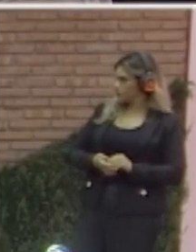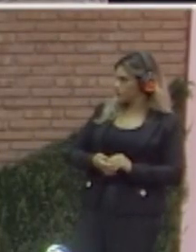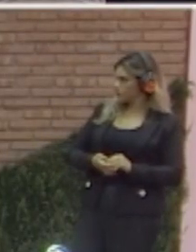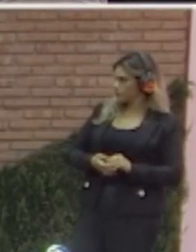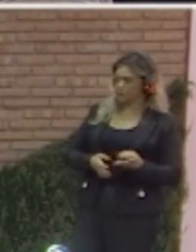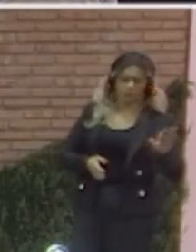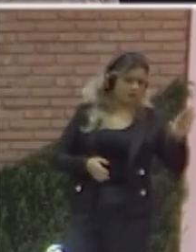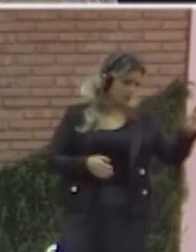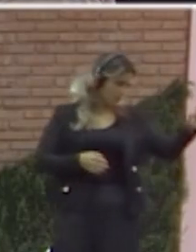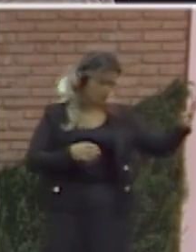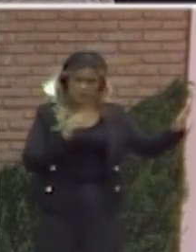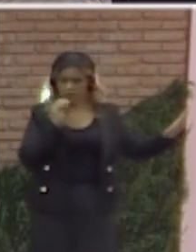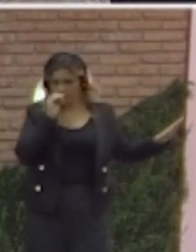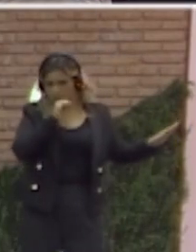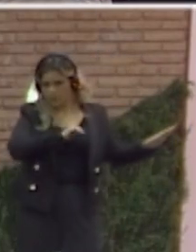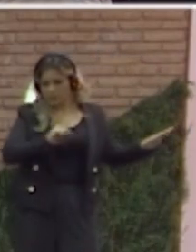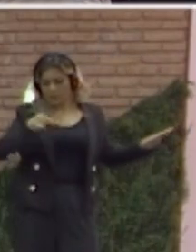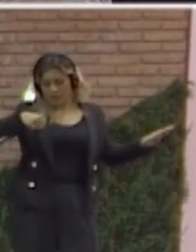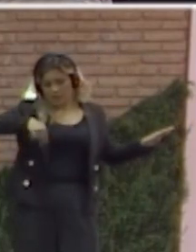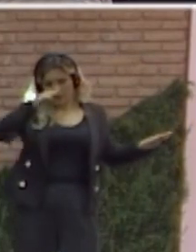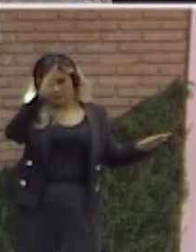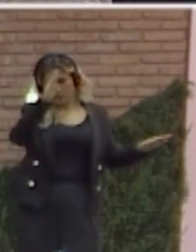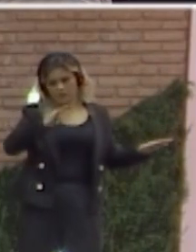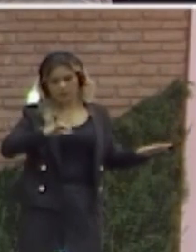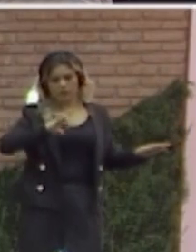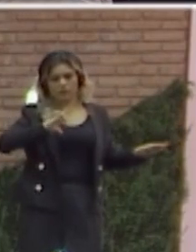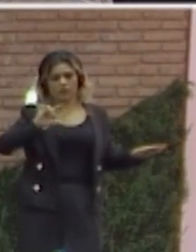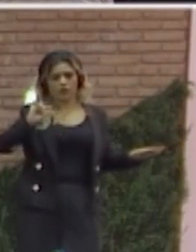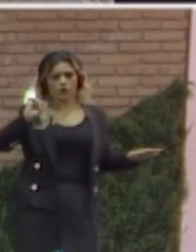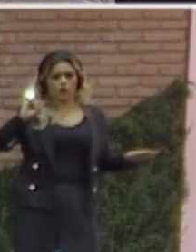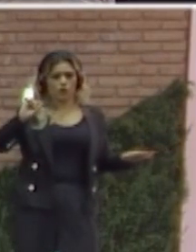Falar rapidamente assim, o que nós temos no Brasil hoje